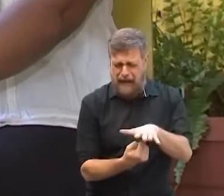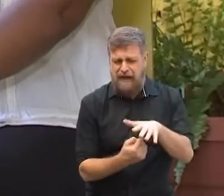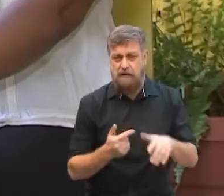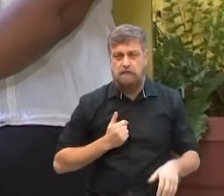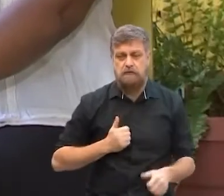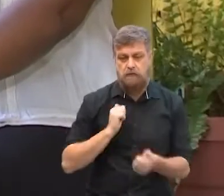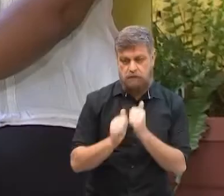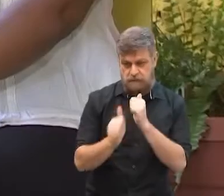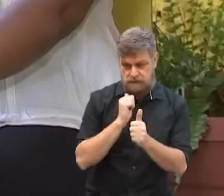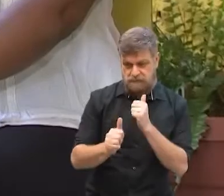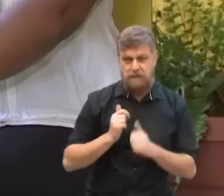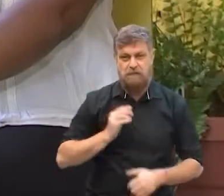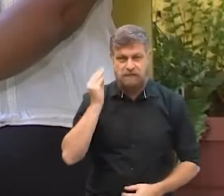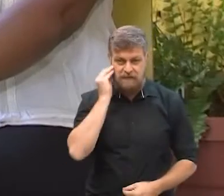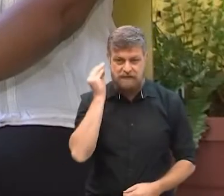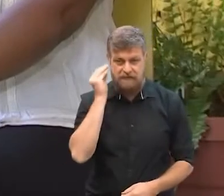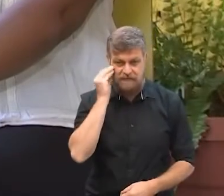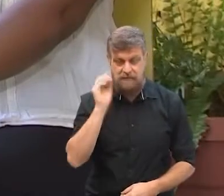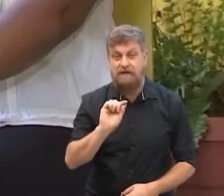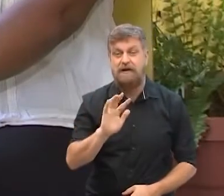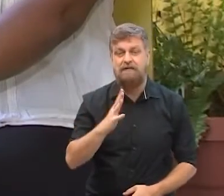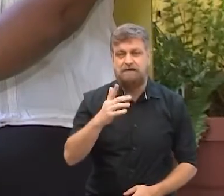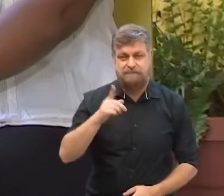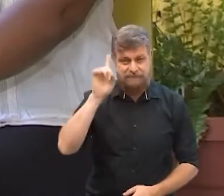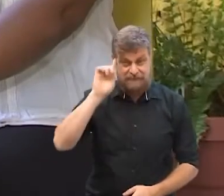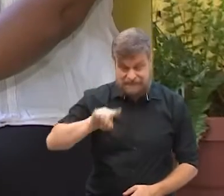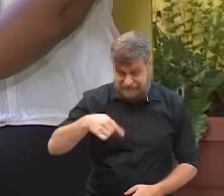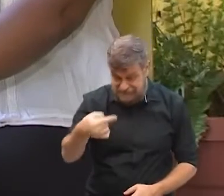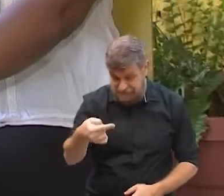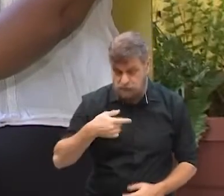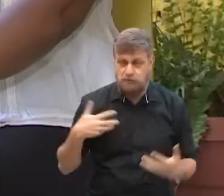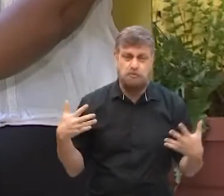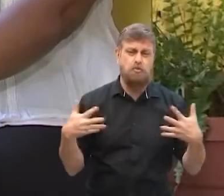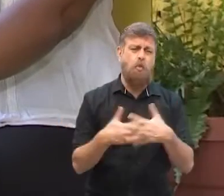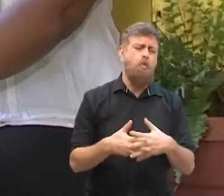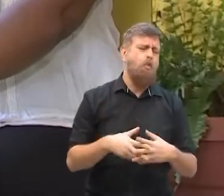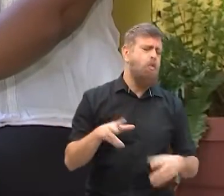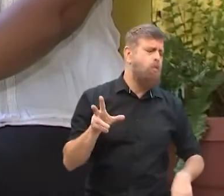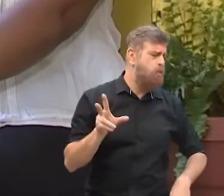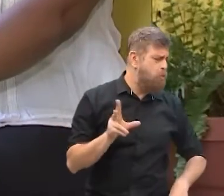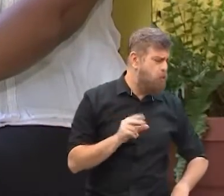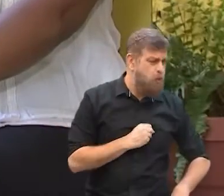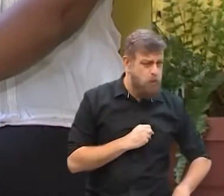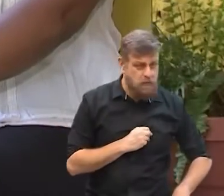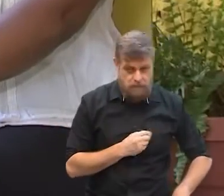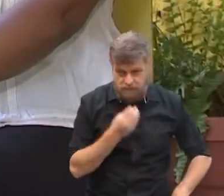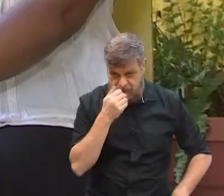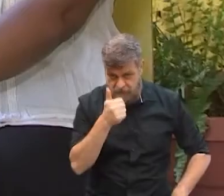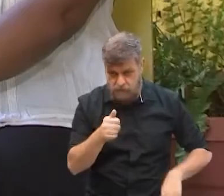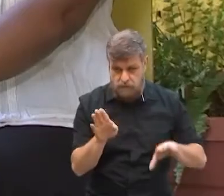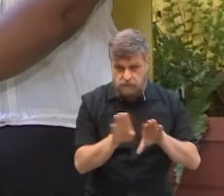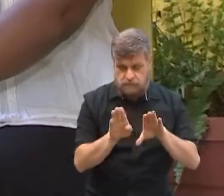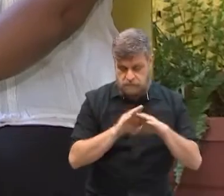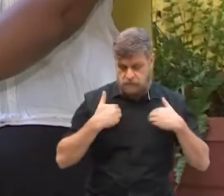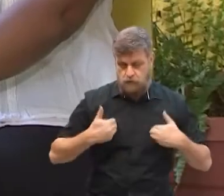jogo bola, ou tento, pelo menos, né? Tal, no dia seguinte também é complicado. É bom também? É bom também.